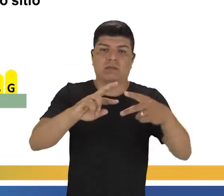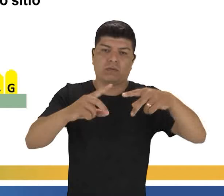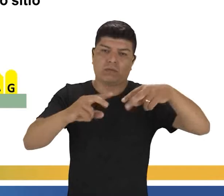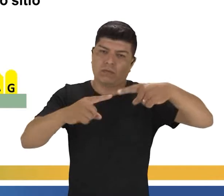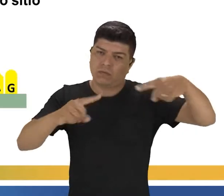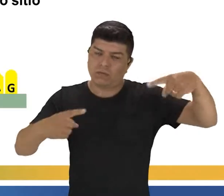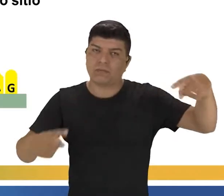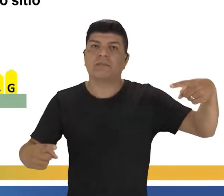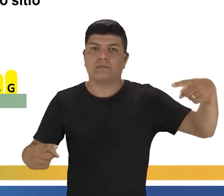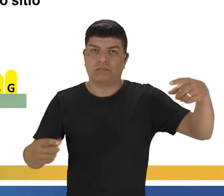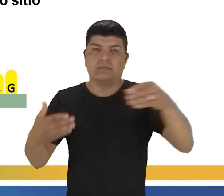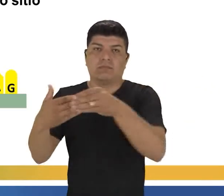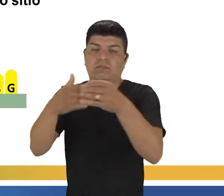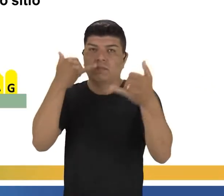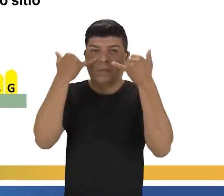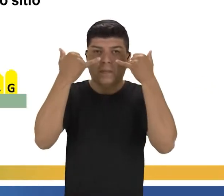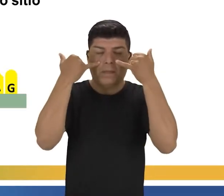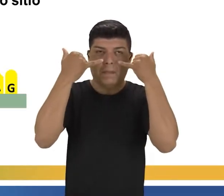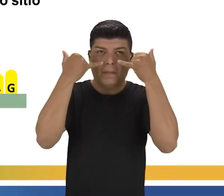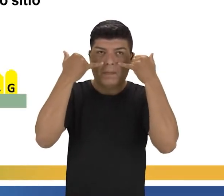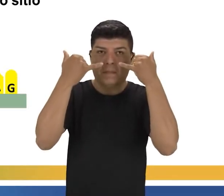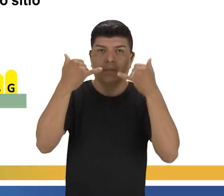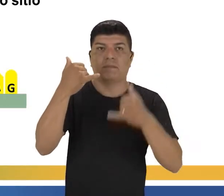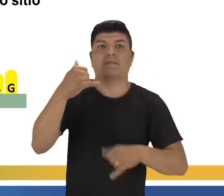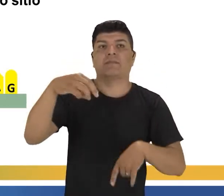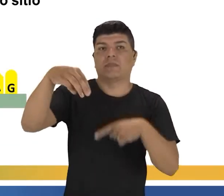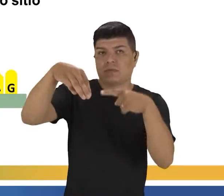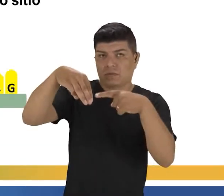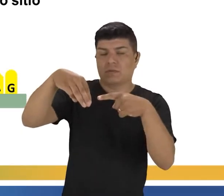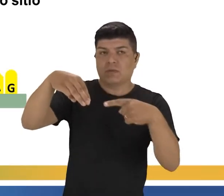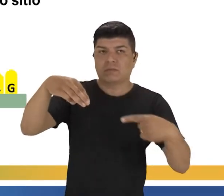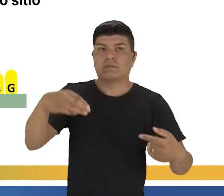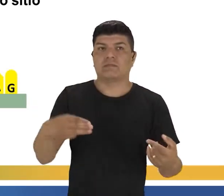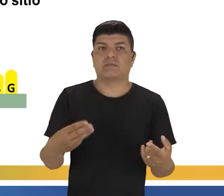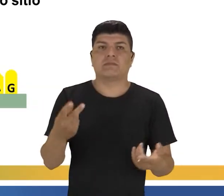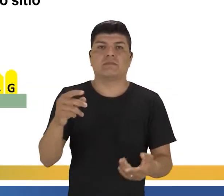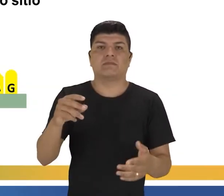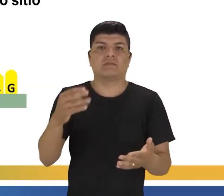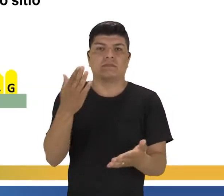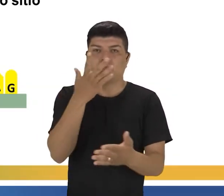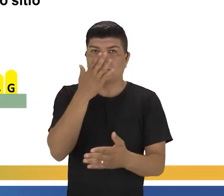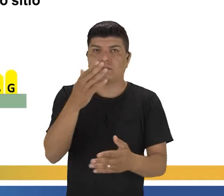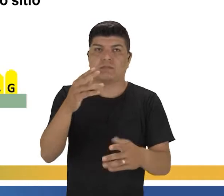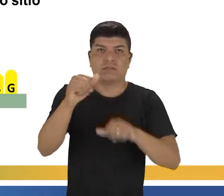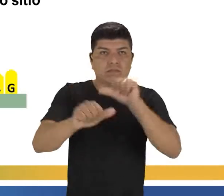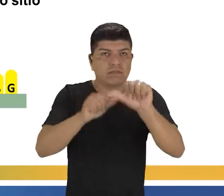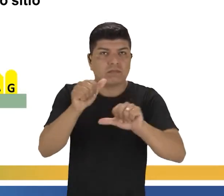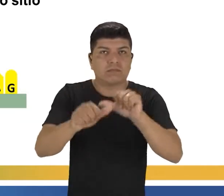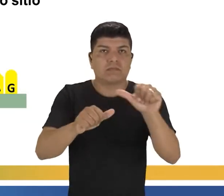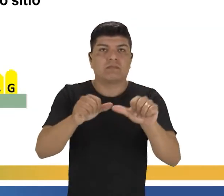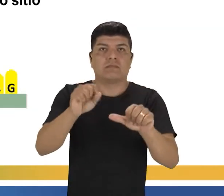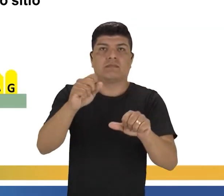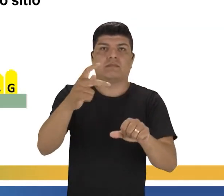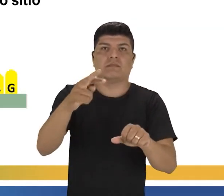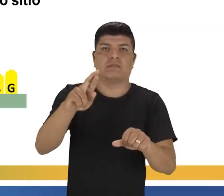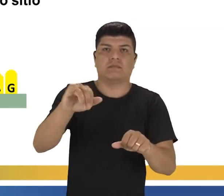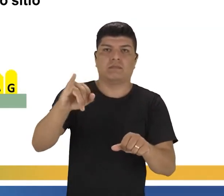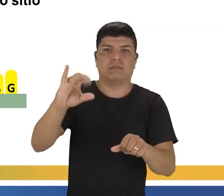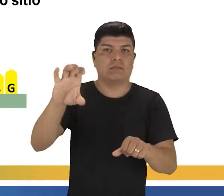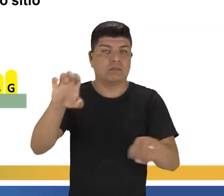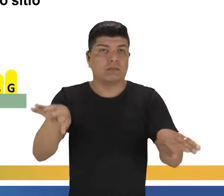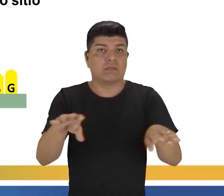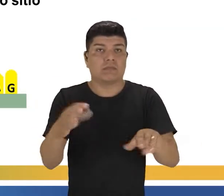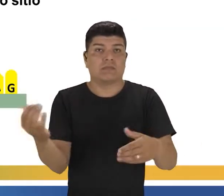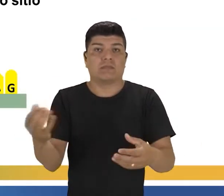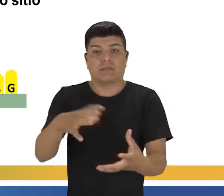é quem carrega a mensagem, o RNA-Mzinho, que vai sofrer splicing e vai para o citoplasma. No